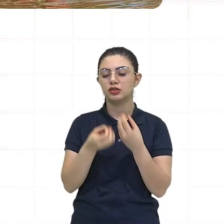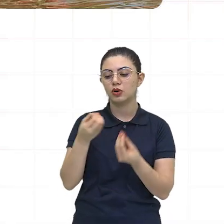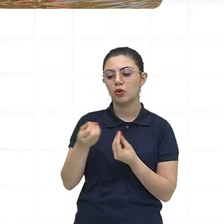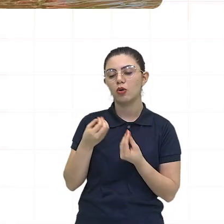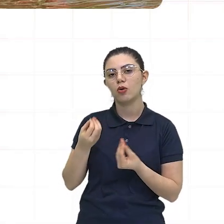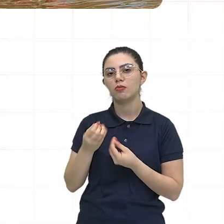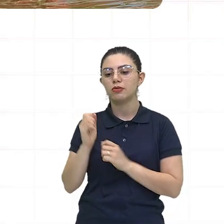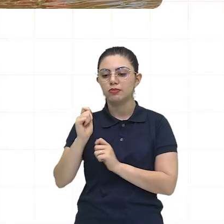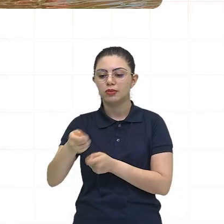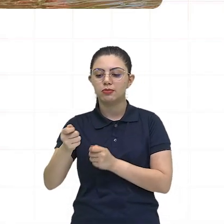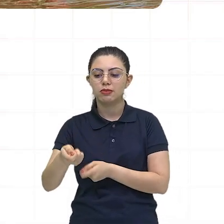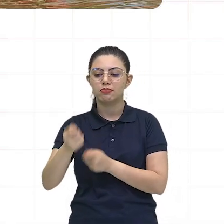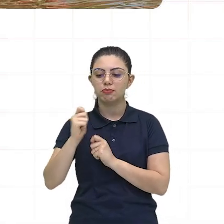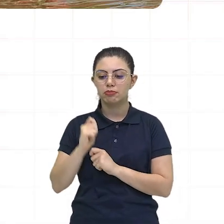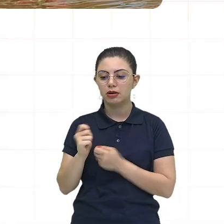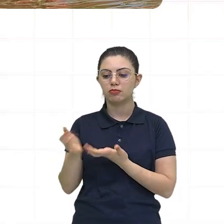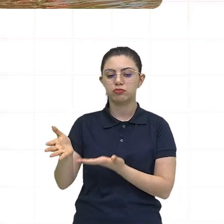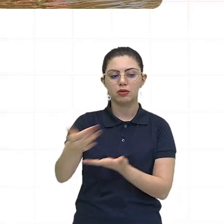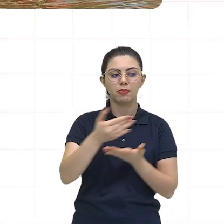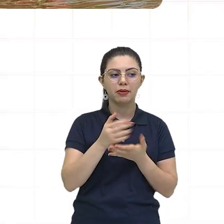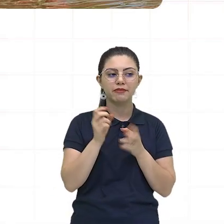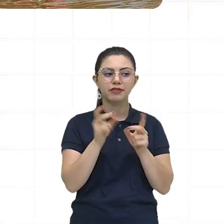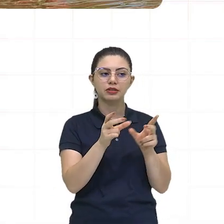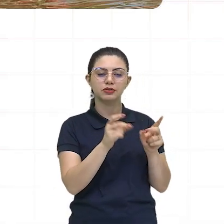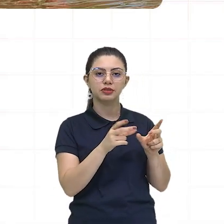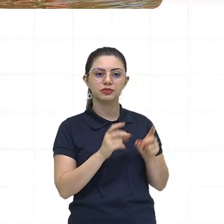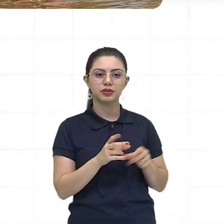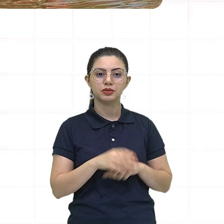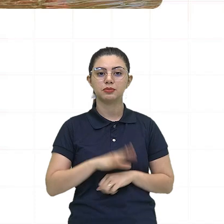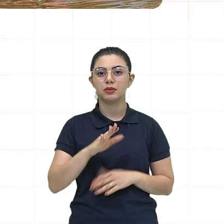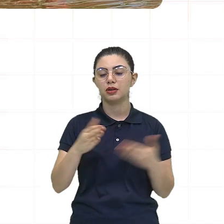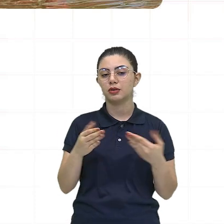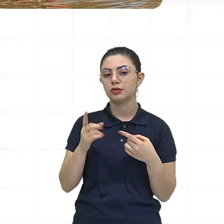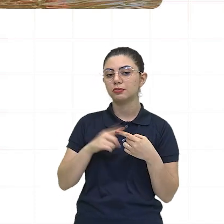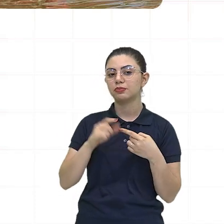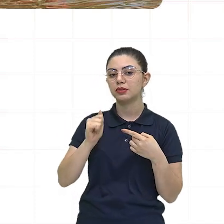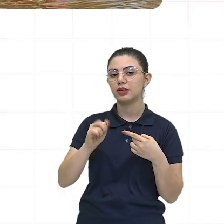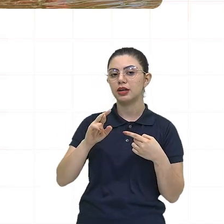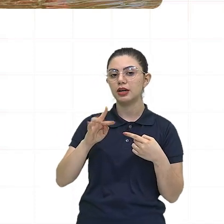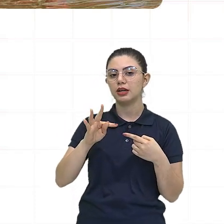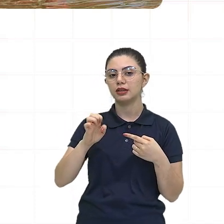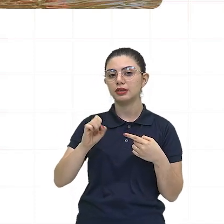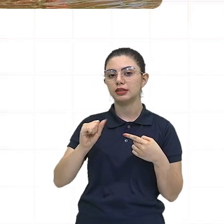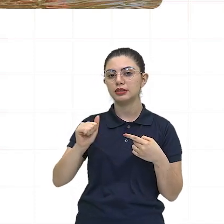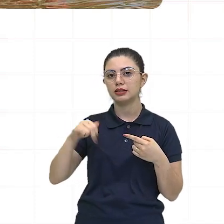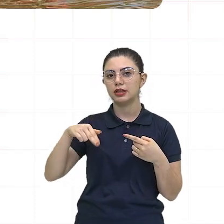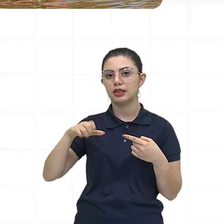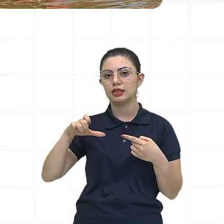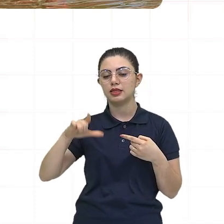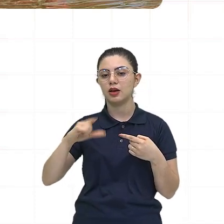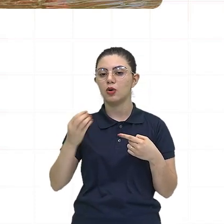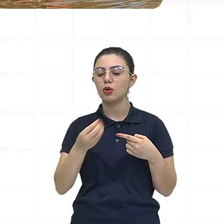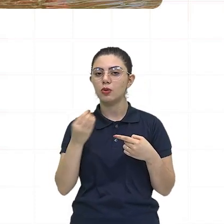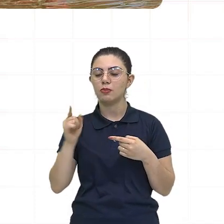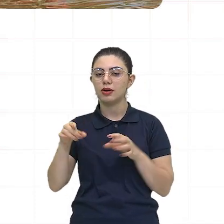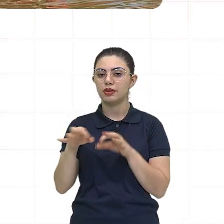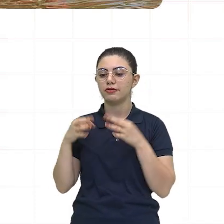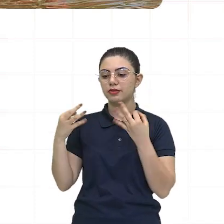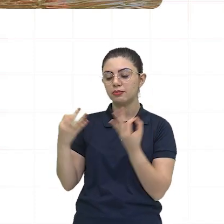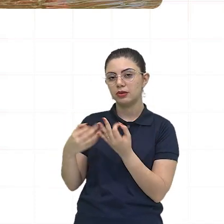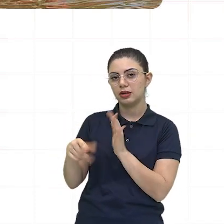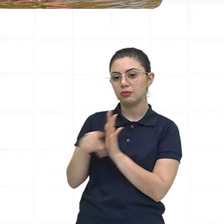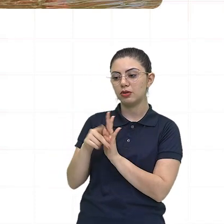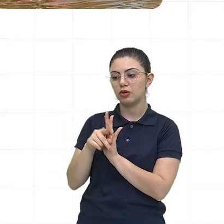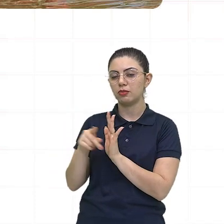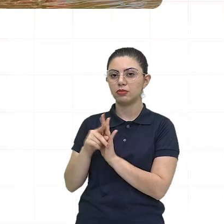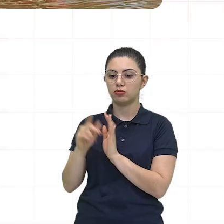né? Sendo vendido para a população. Uma delas, gente, vai ser a pesca artesanal, realizada por famílias de